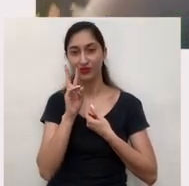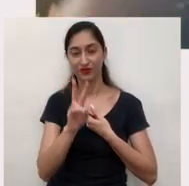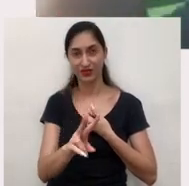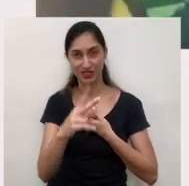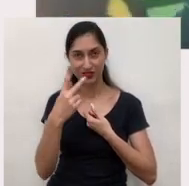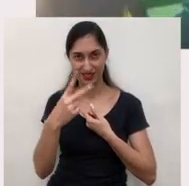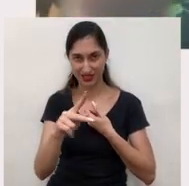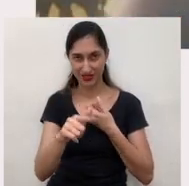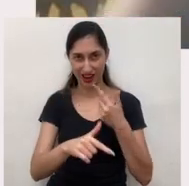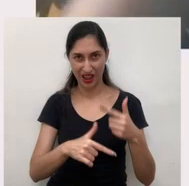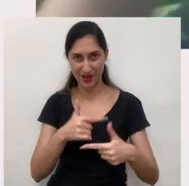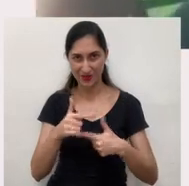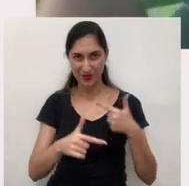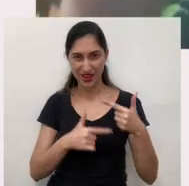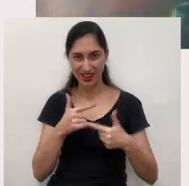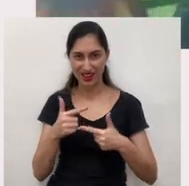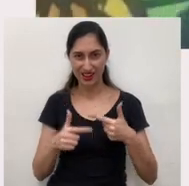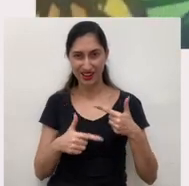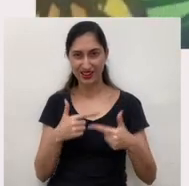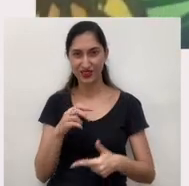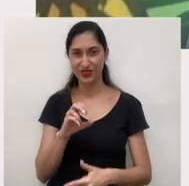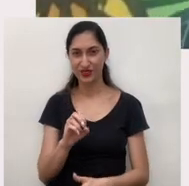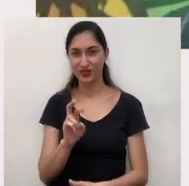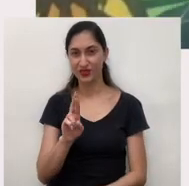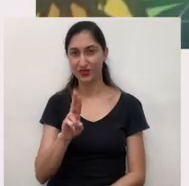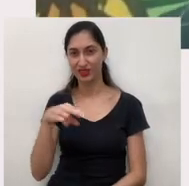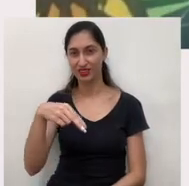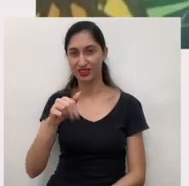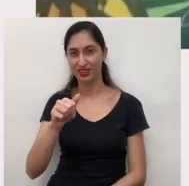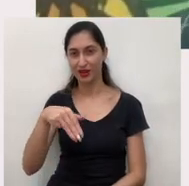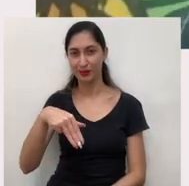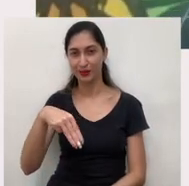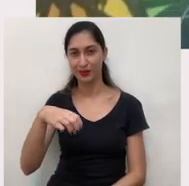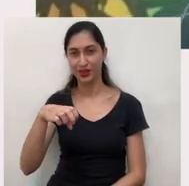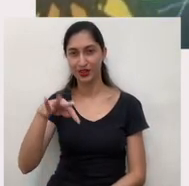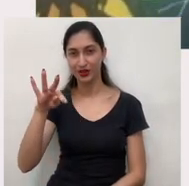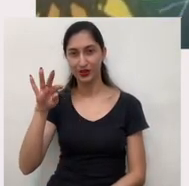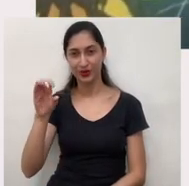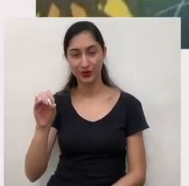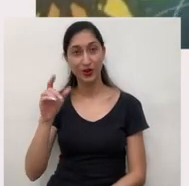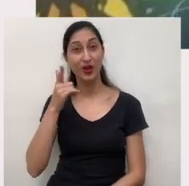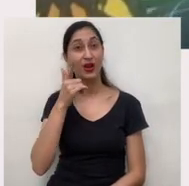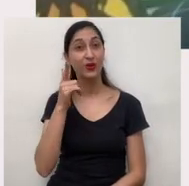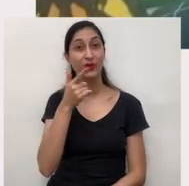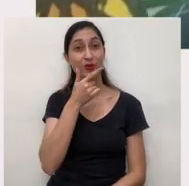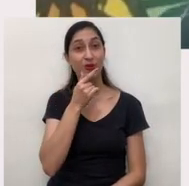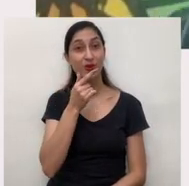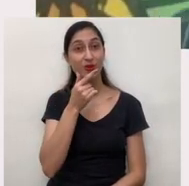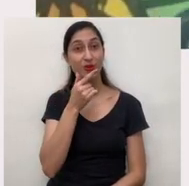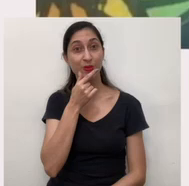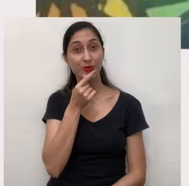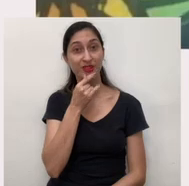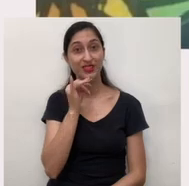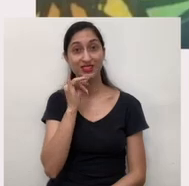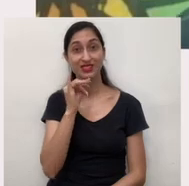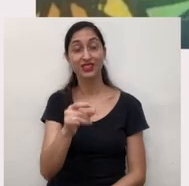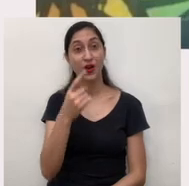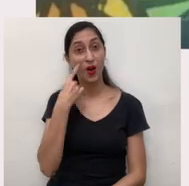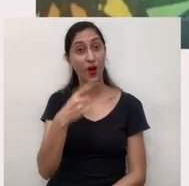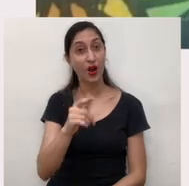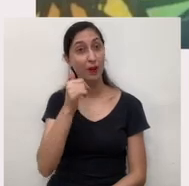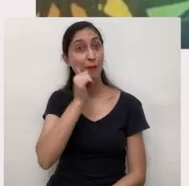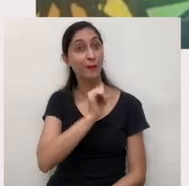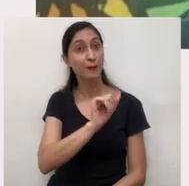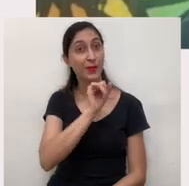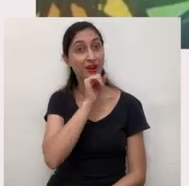vendo assim aqueles ornamentos se movimentando, falou: "Olha, mãe, é um Tetris". É aquele joguinho dos encaixes, né? E